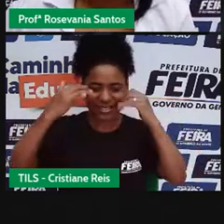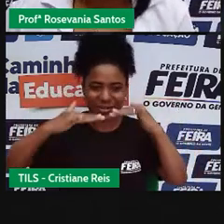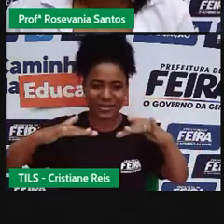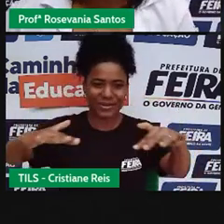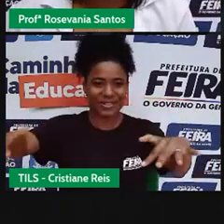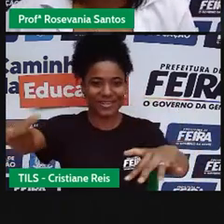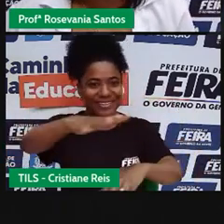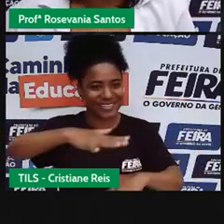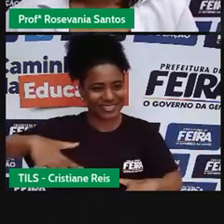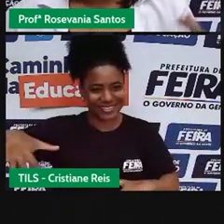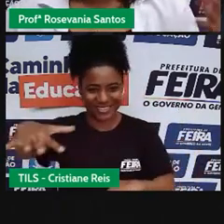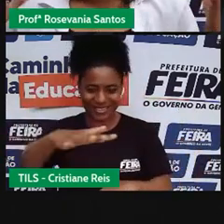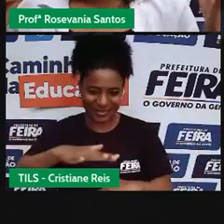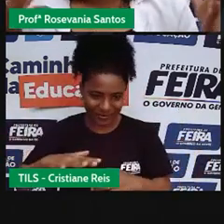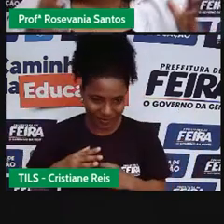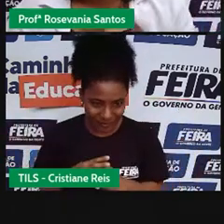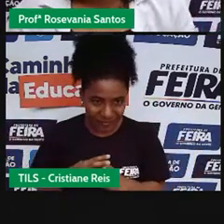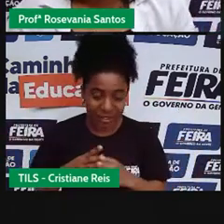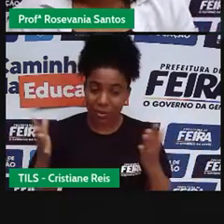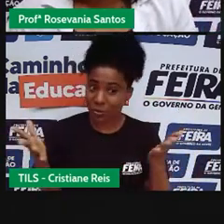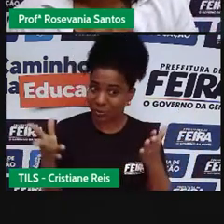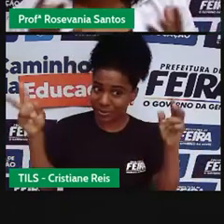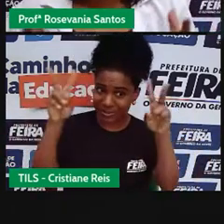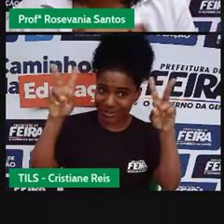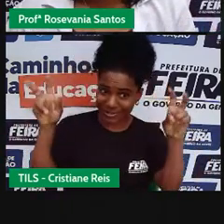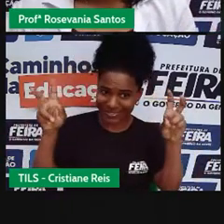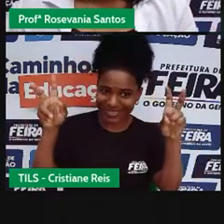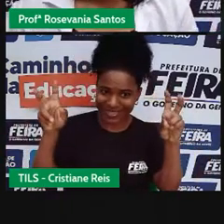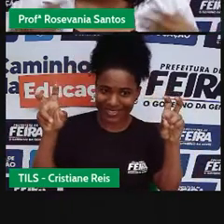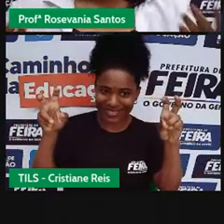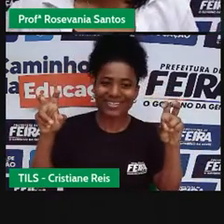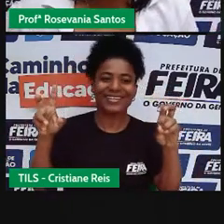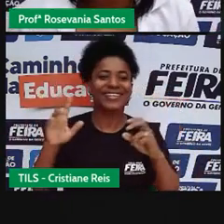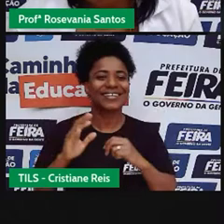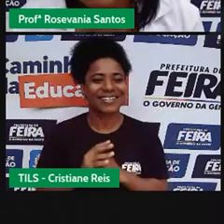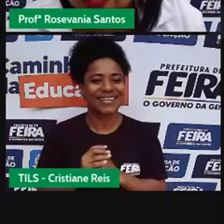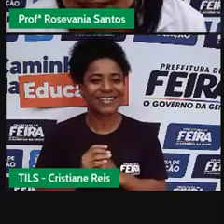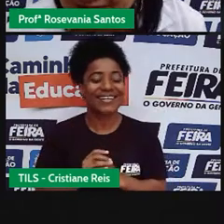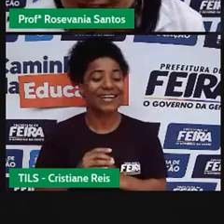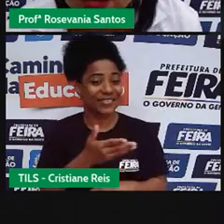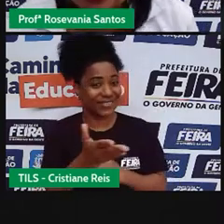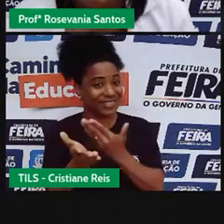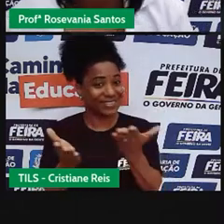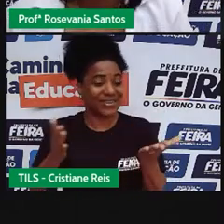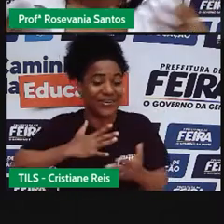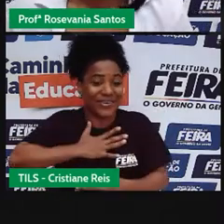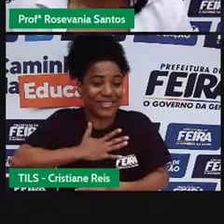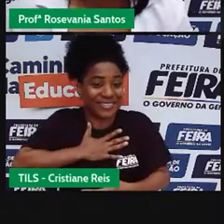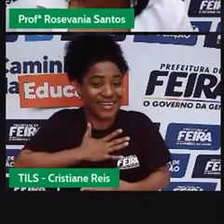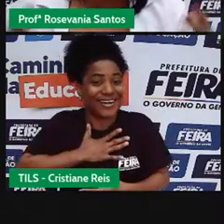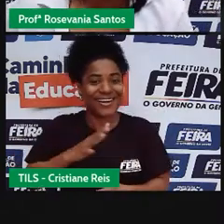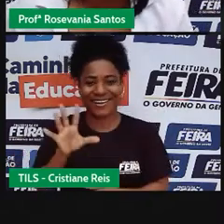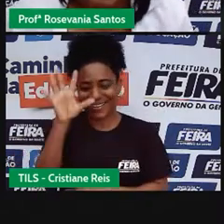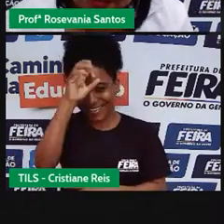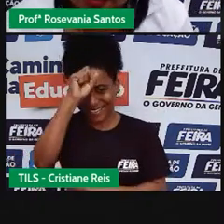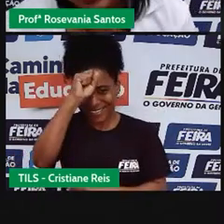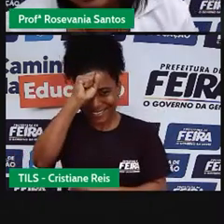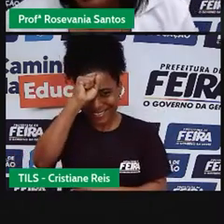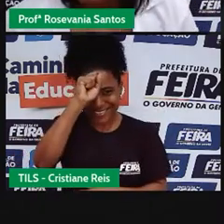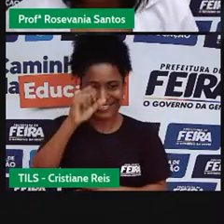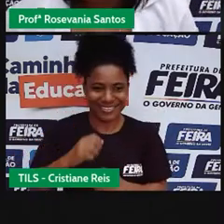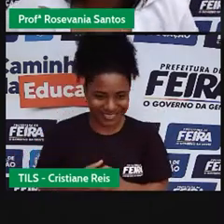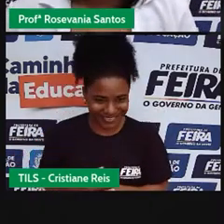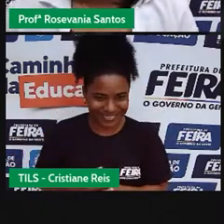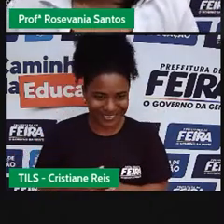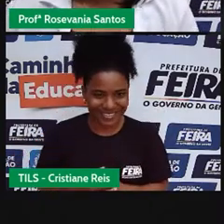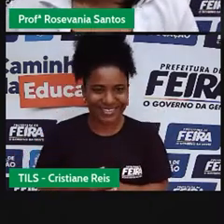será, né, o nosso clima de hoje. Espero que, né, o nosso tema de hoje. Espero que vocês gostem, né, de falar sobre o clima, porque a gente está sempre, né, falando